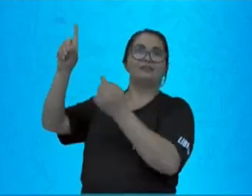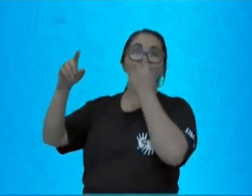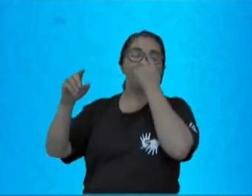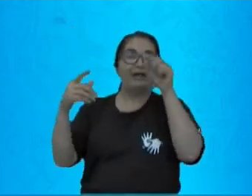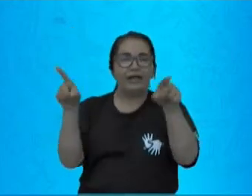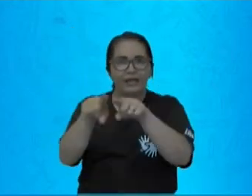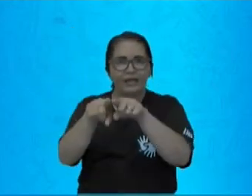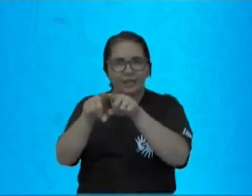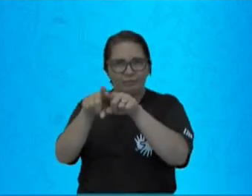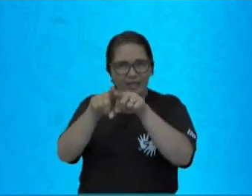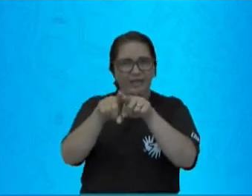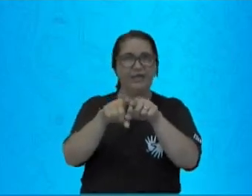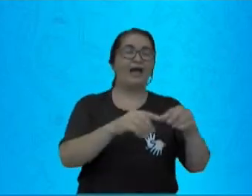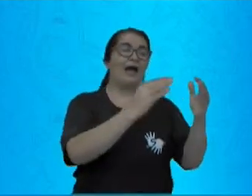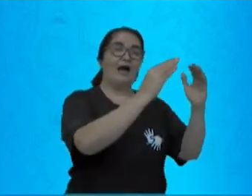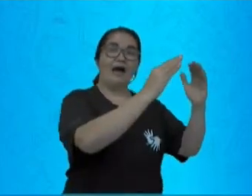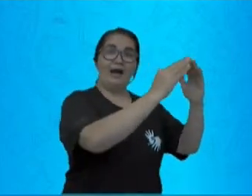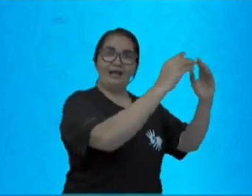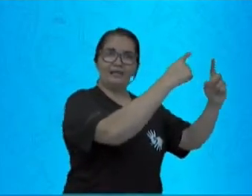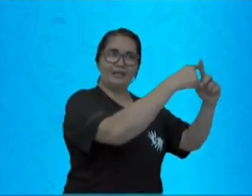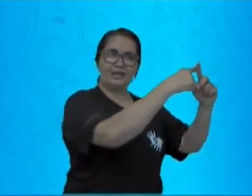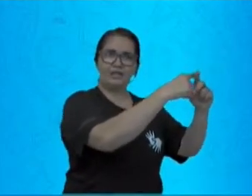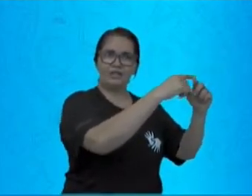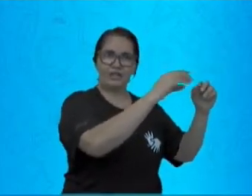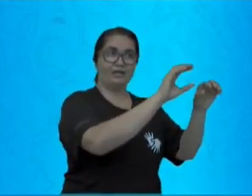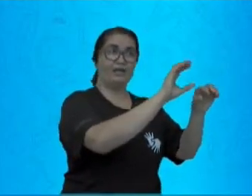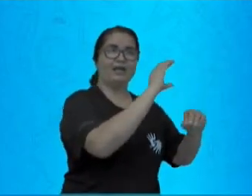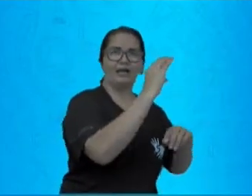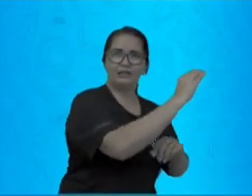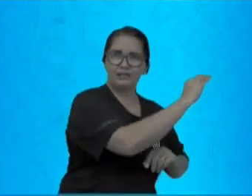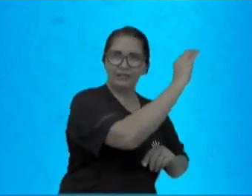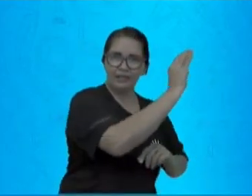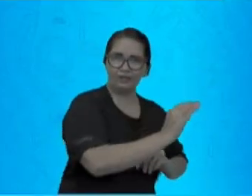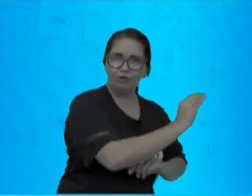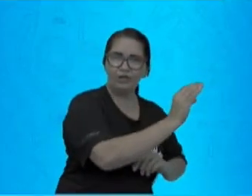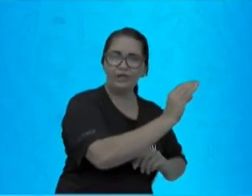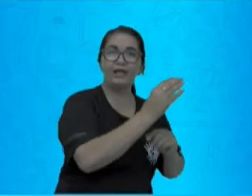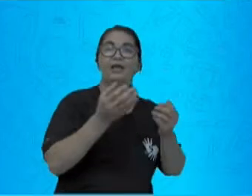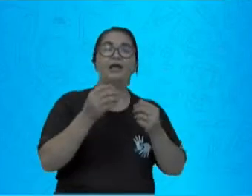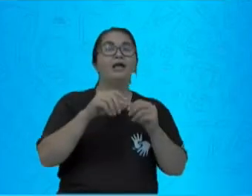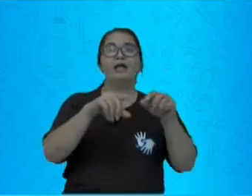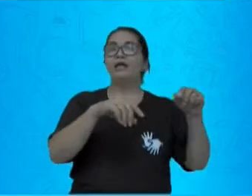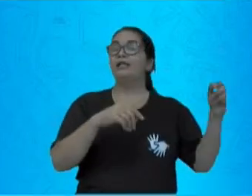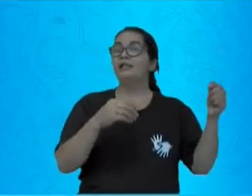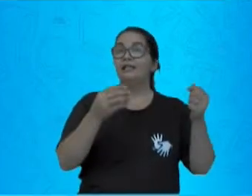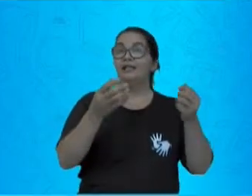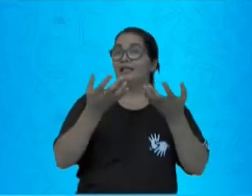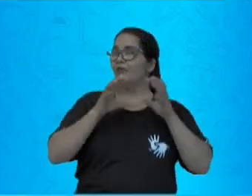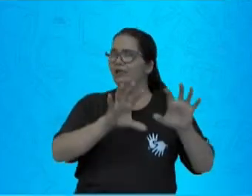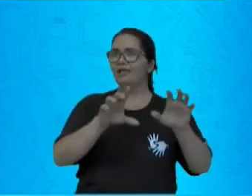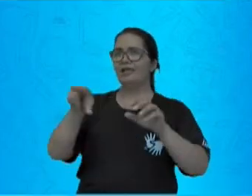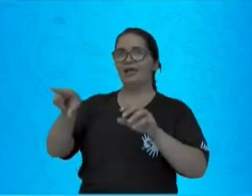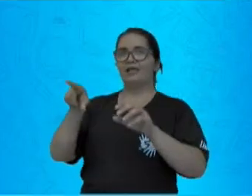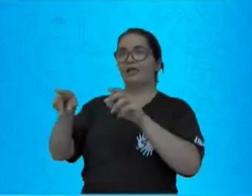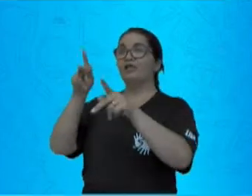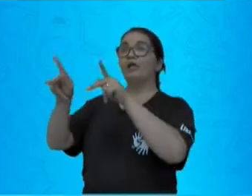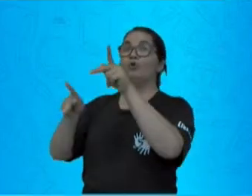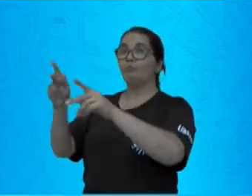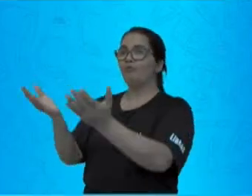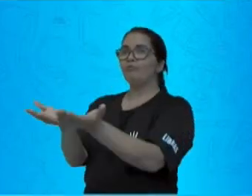riquezas. Os principais reformadores são Martinho Lutero,